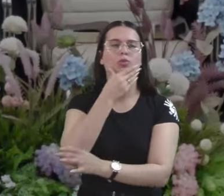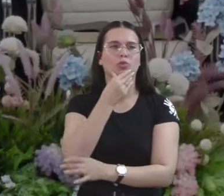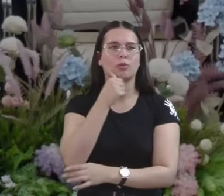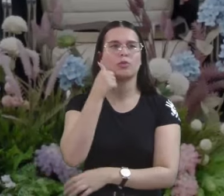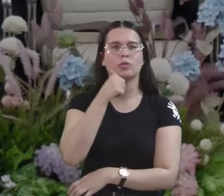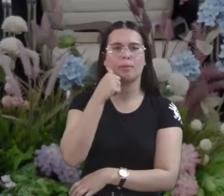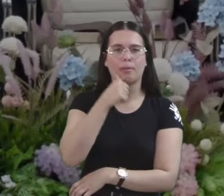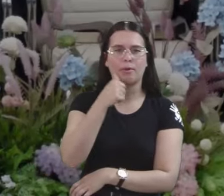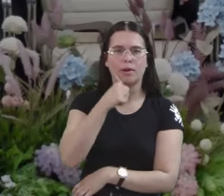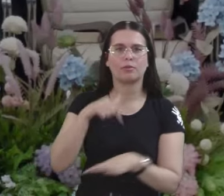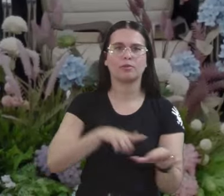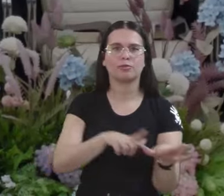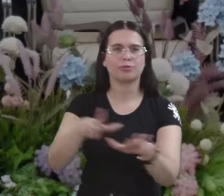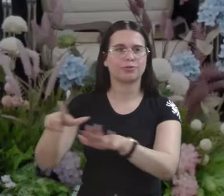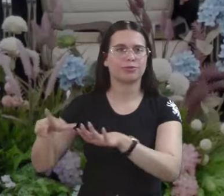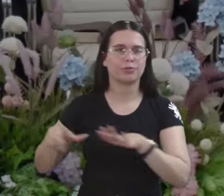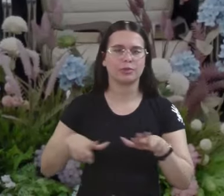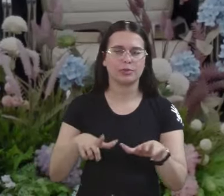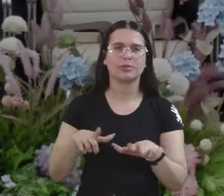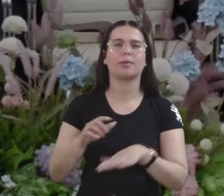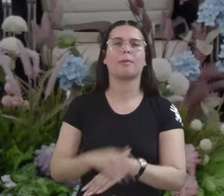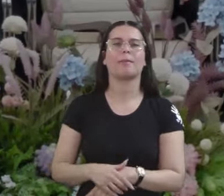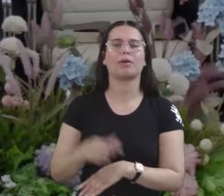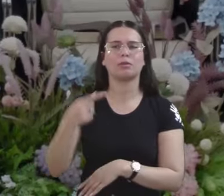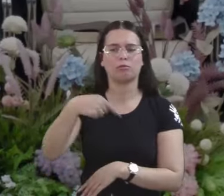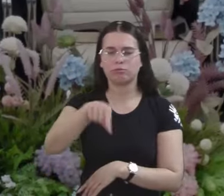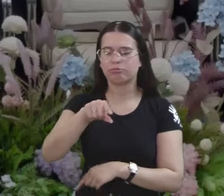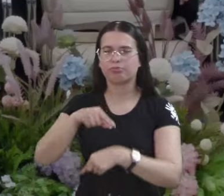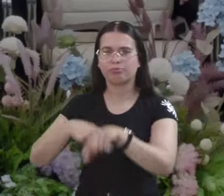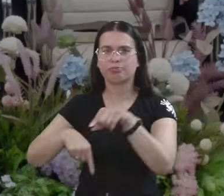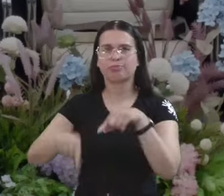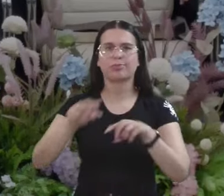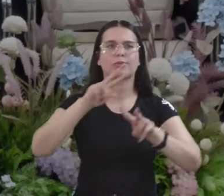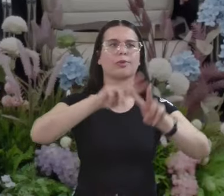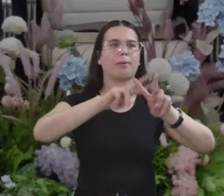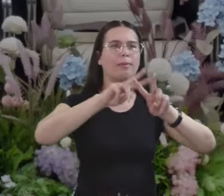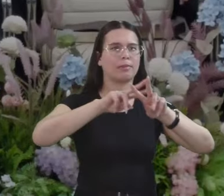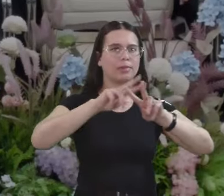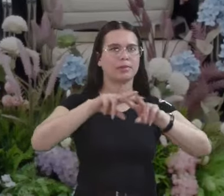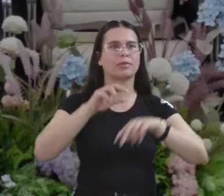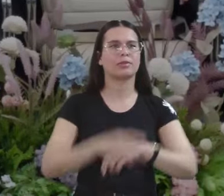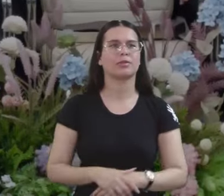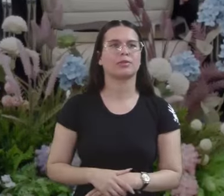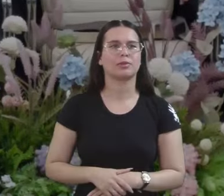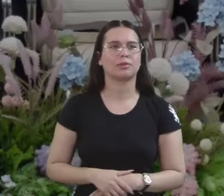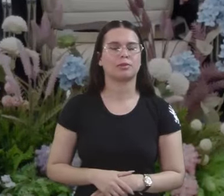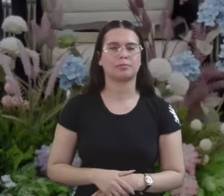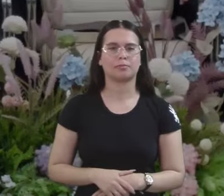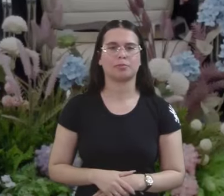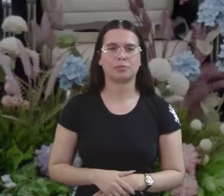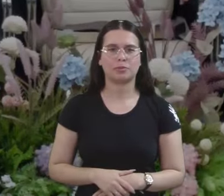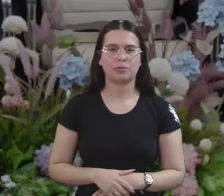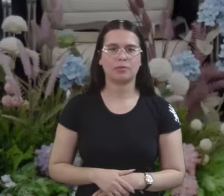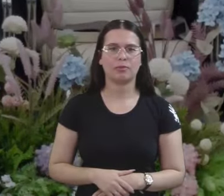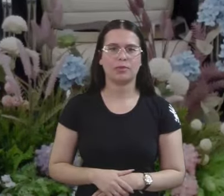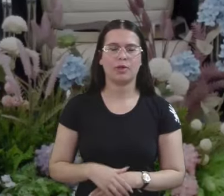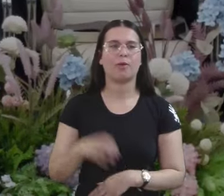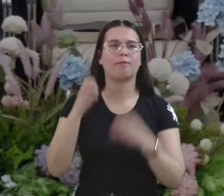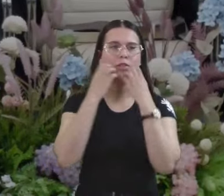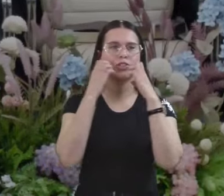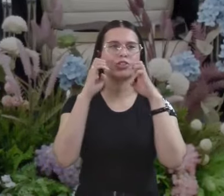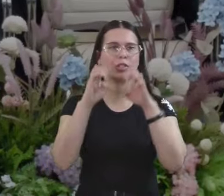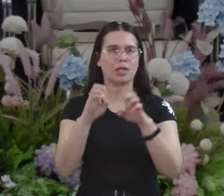semana, final de semana, presídio, liderado pelo evangelista Diego, por um grupo de pastores